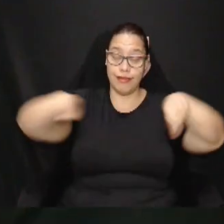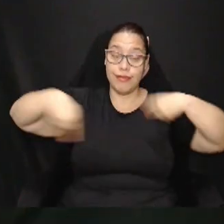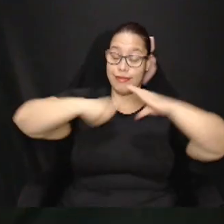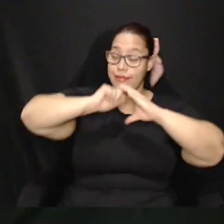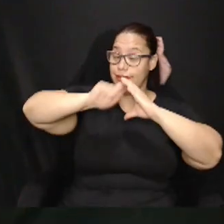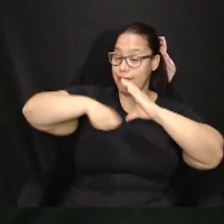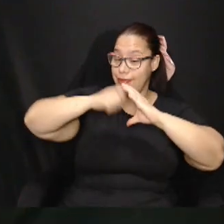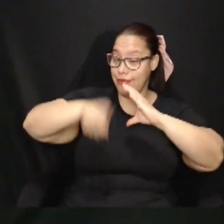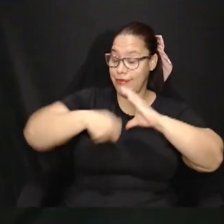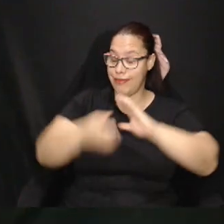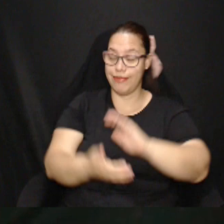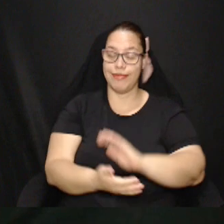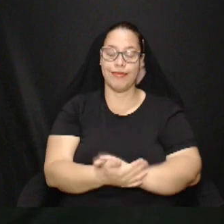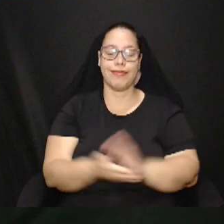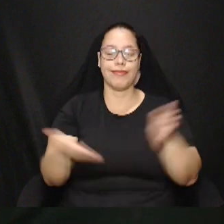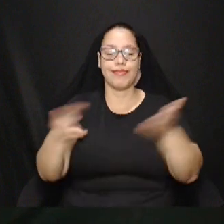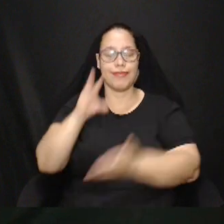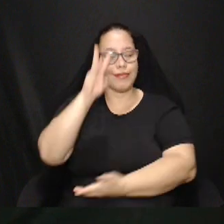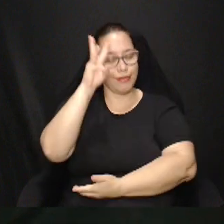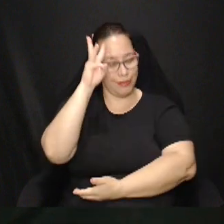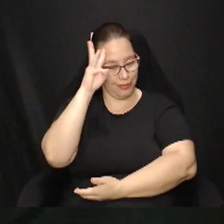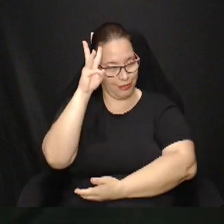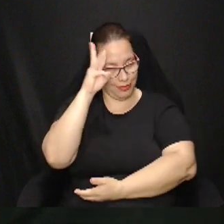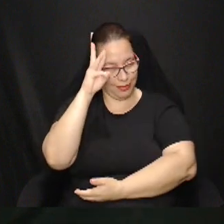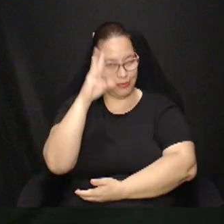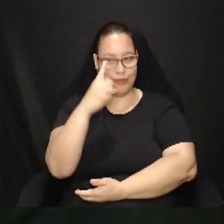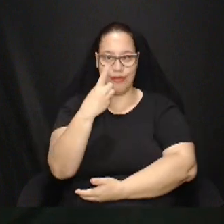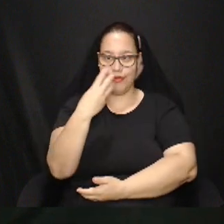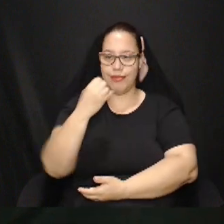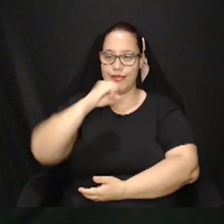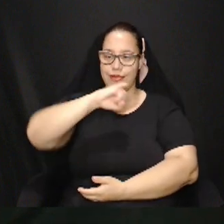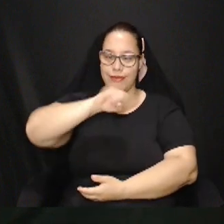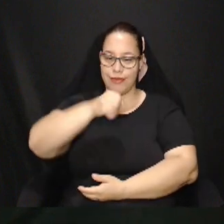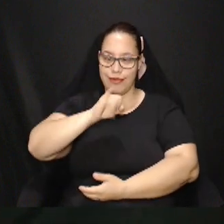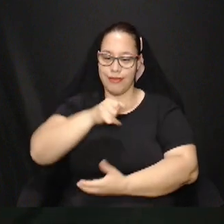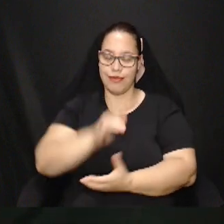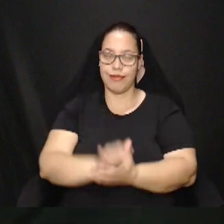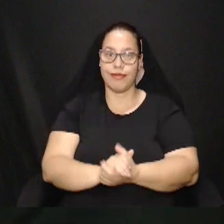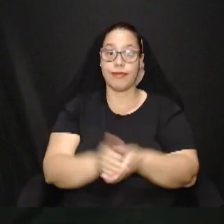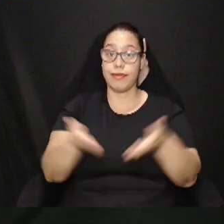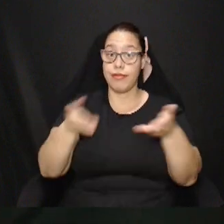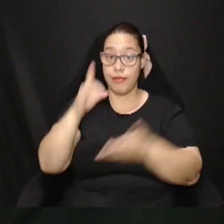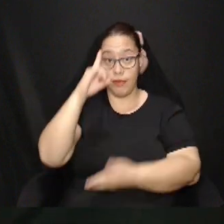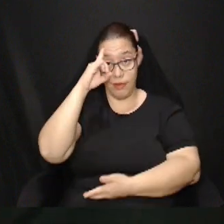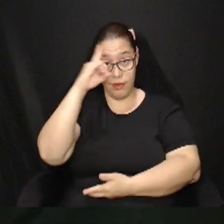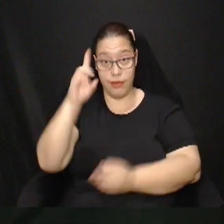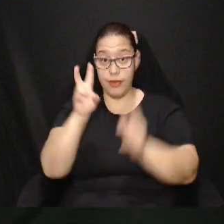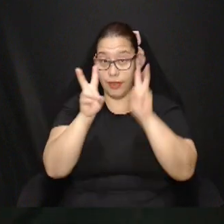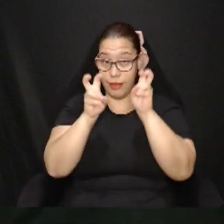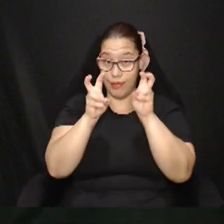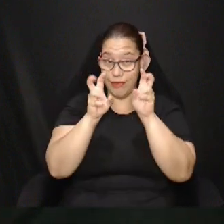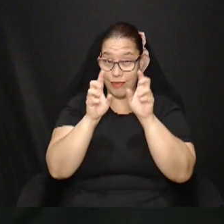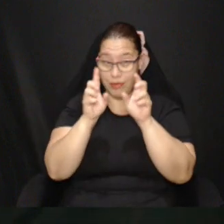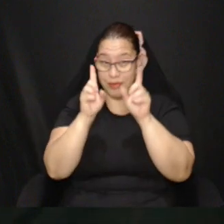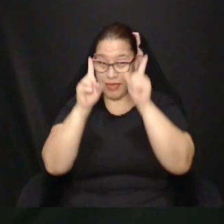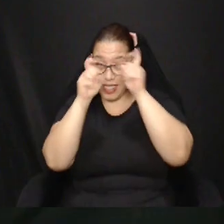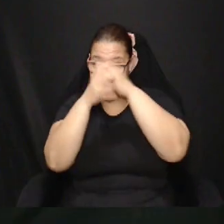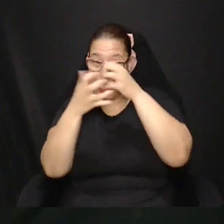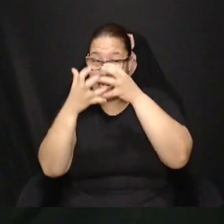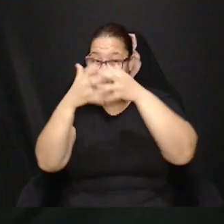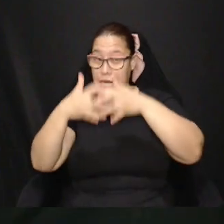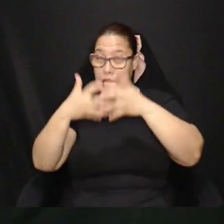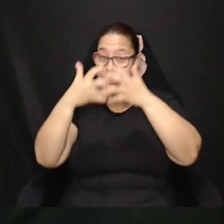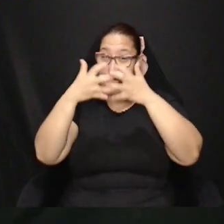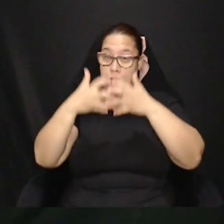Câmara. Hoje, terça-feira, dia 13 de janeiro. Hoje a gente aborda um tema delicado, complexo e que ainda é um tabu